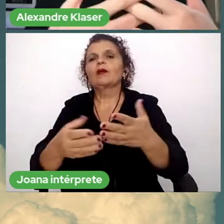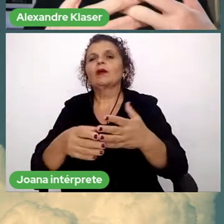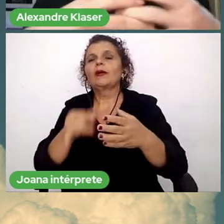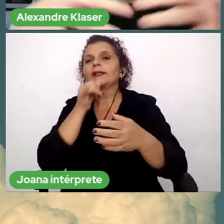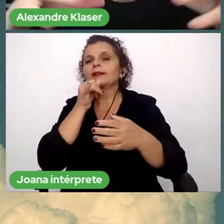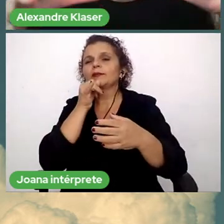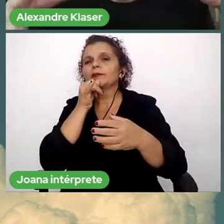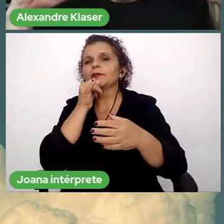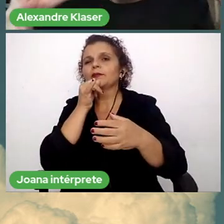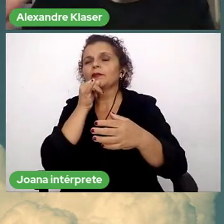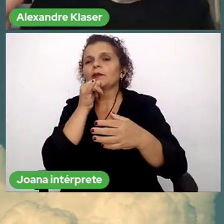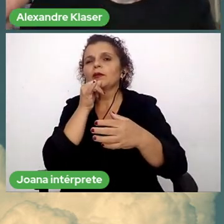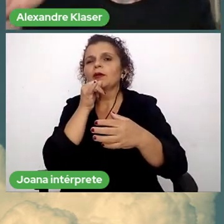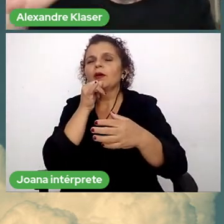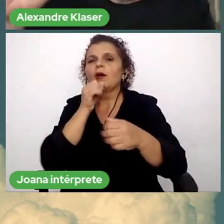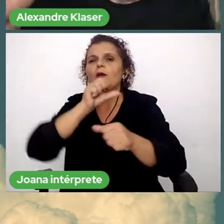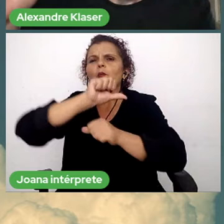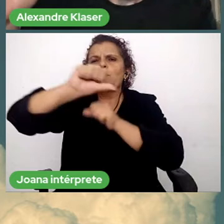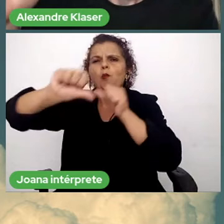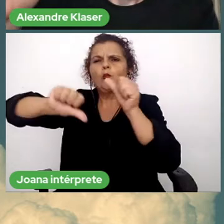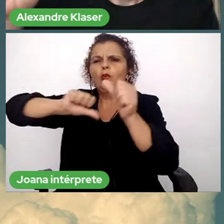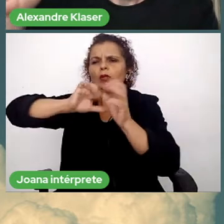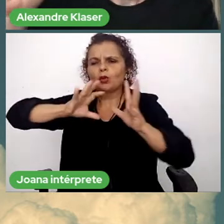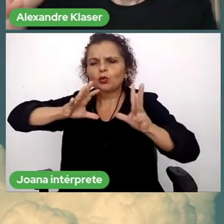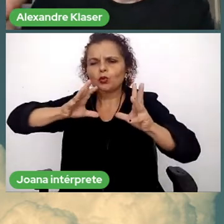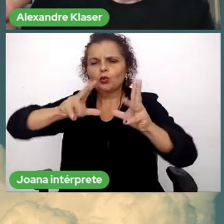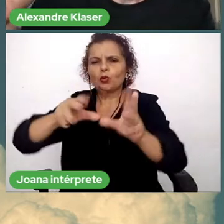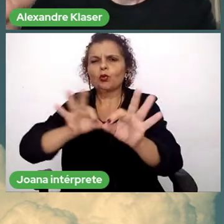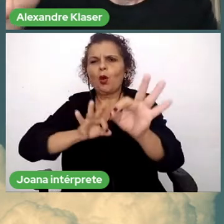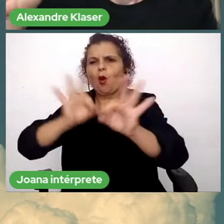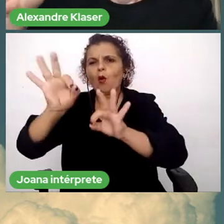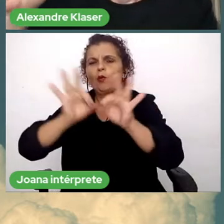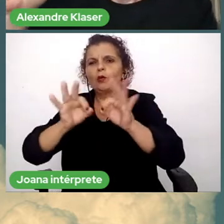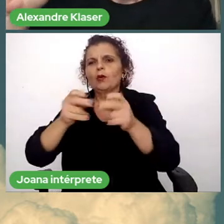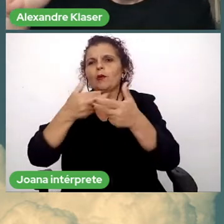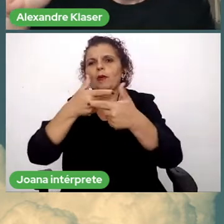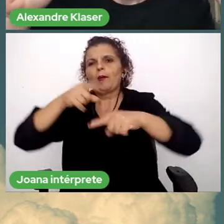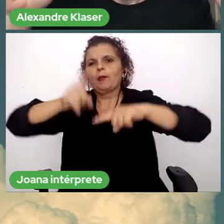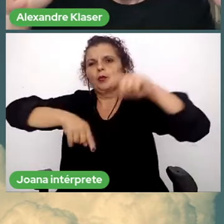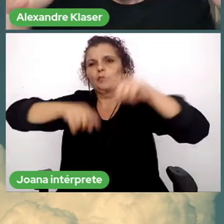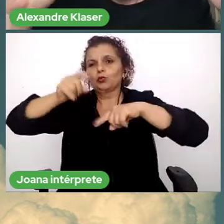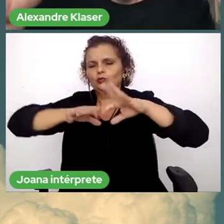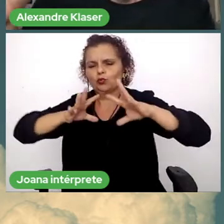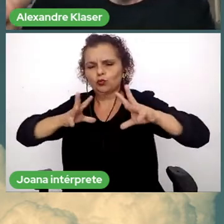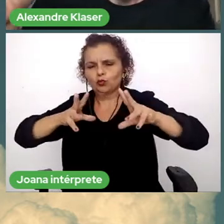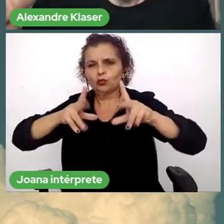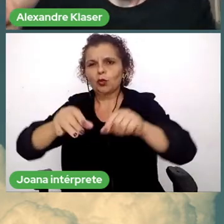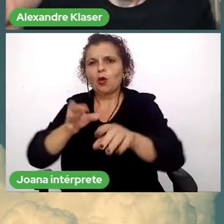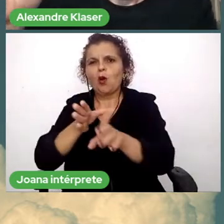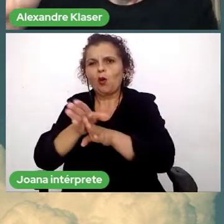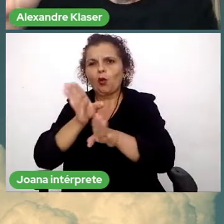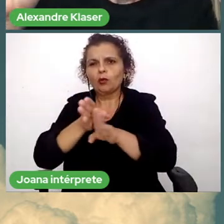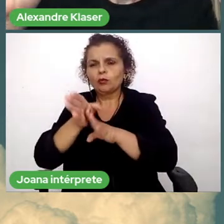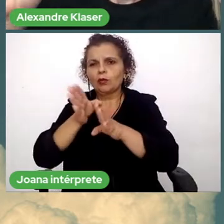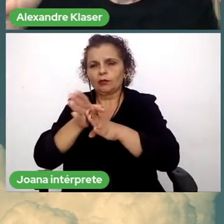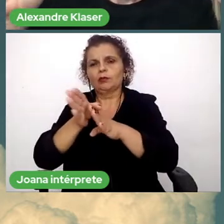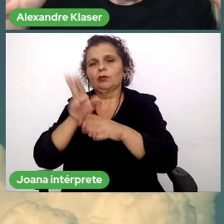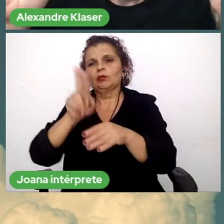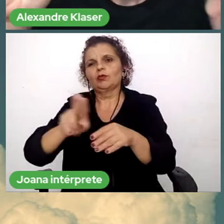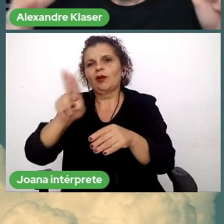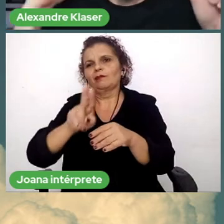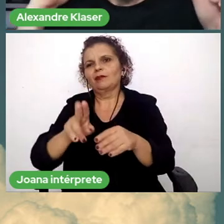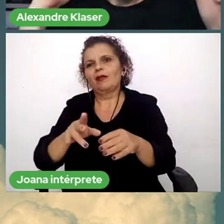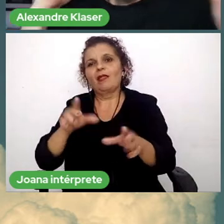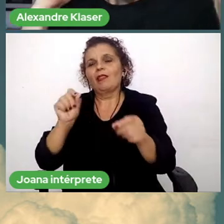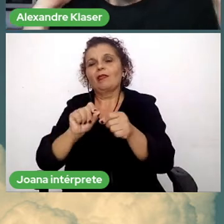eu quero mudar toda a minha organização para produtos. Toda ela orientada a jornadas de usuário. Eu não vou fazer tudo isso ao mesmo